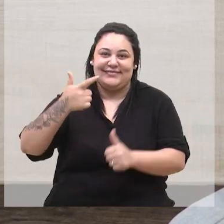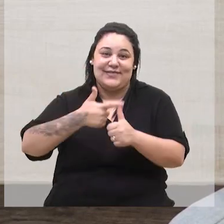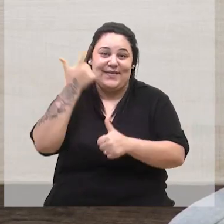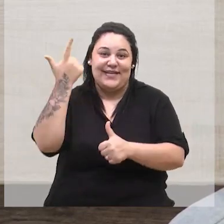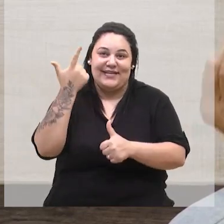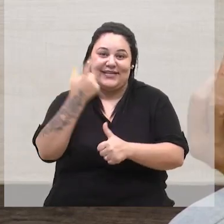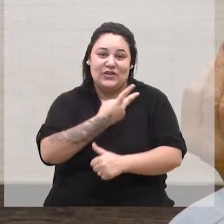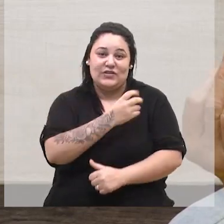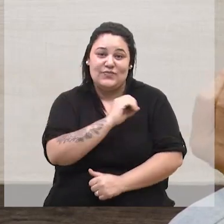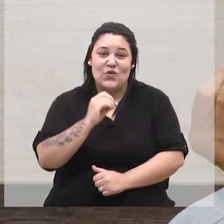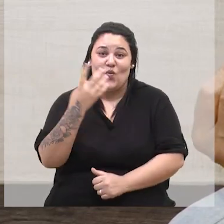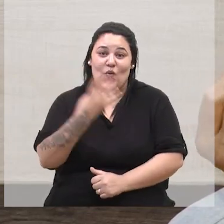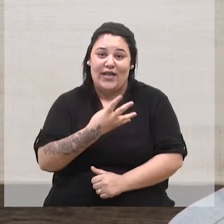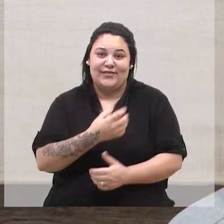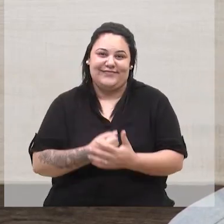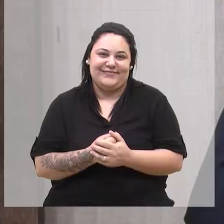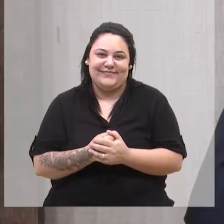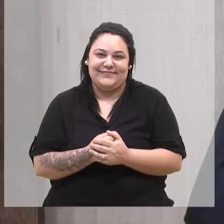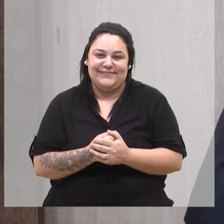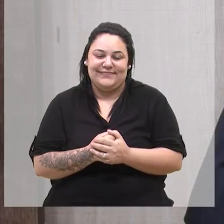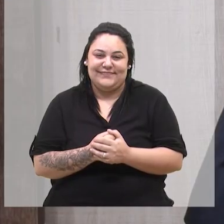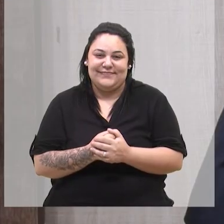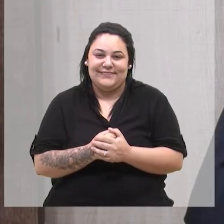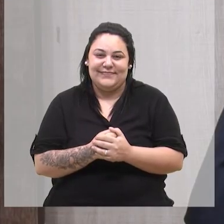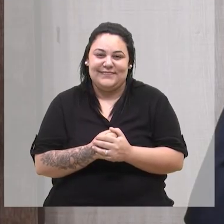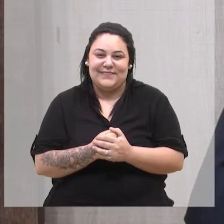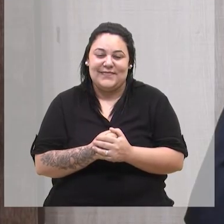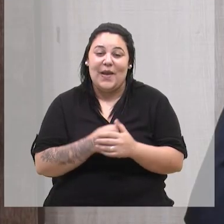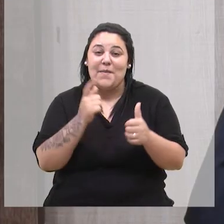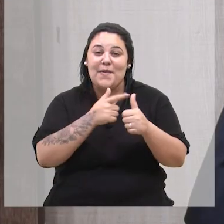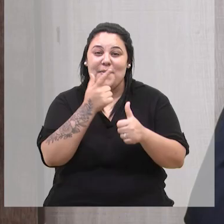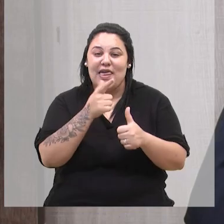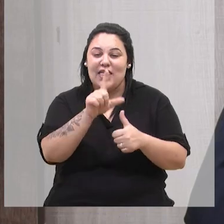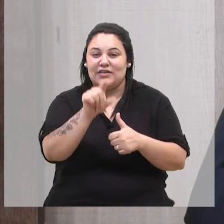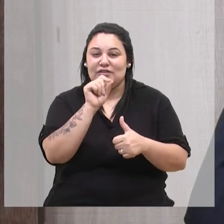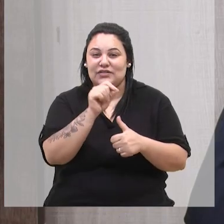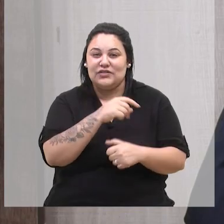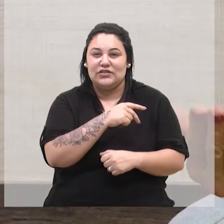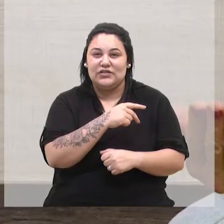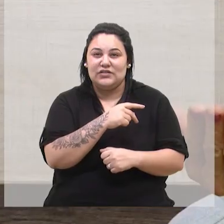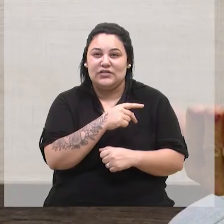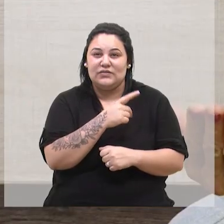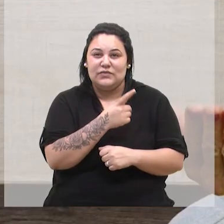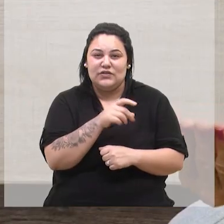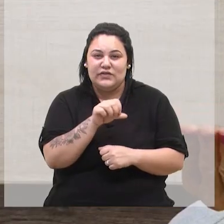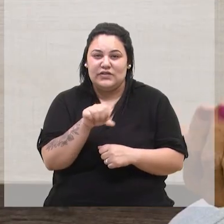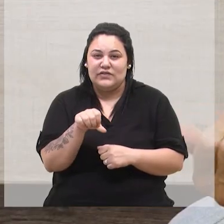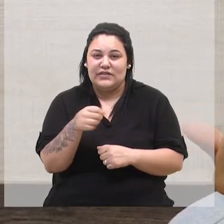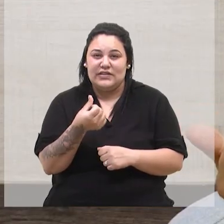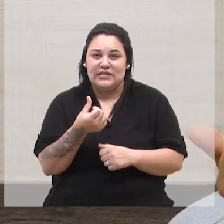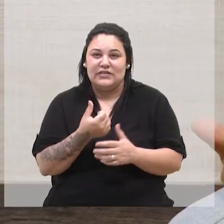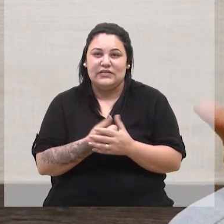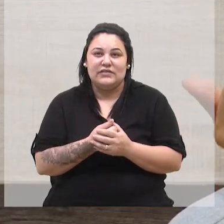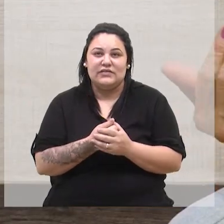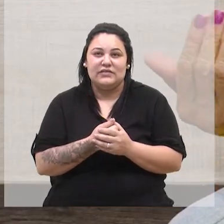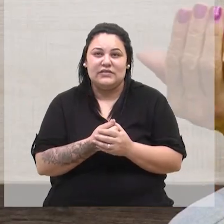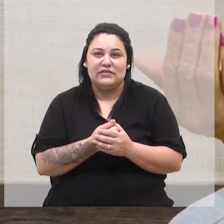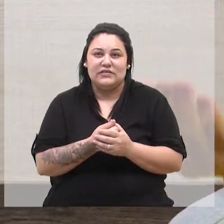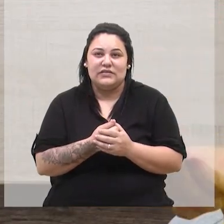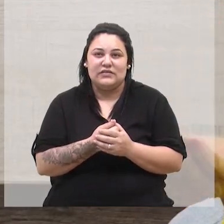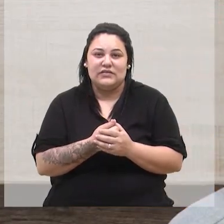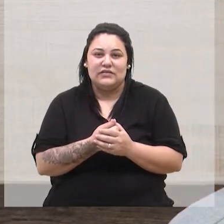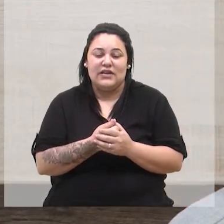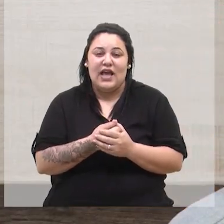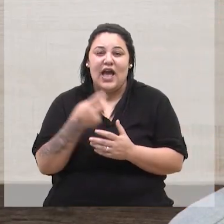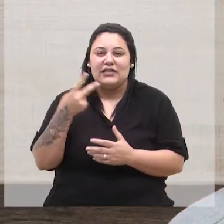Em 2004. E a primeira eleita foi em 1996. A segunda eleita